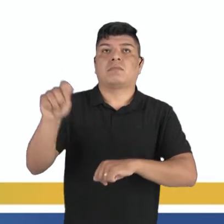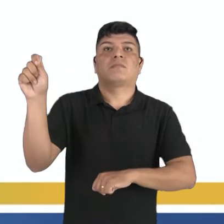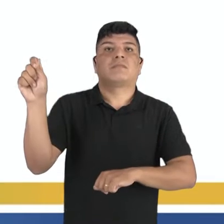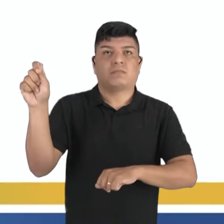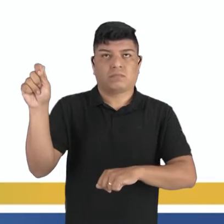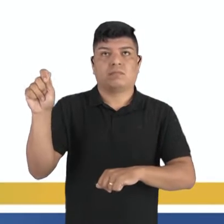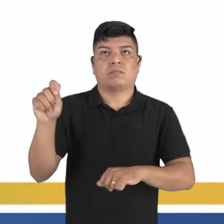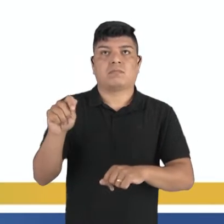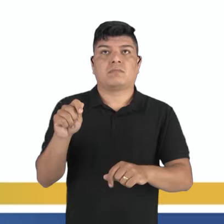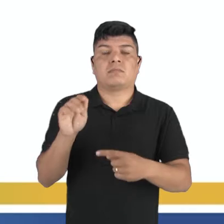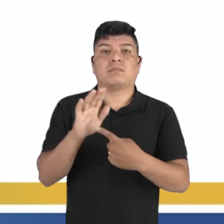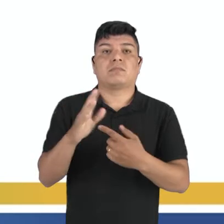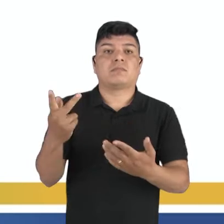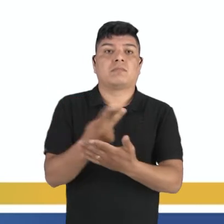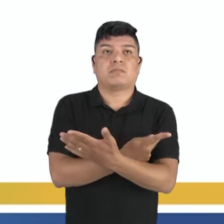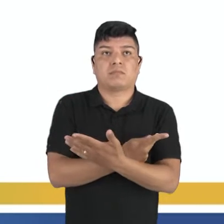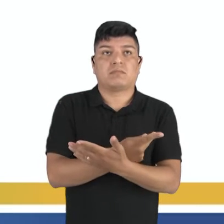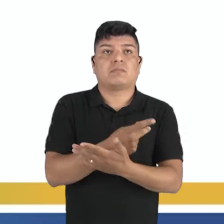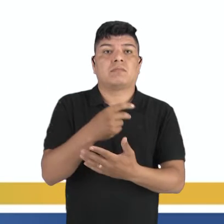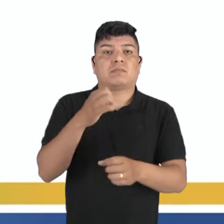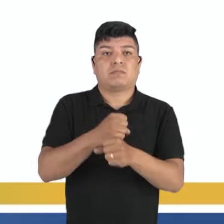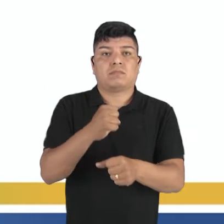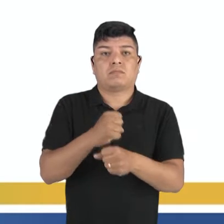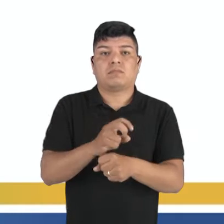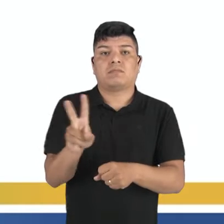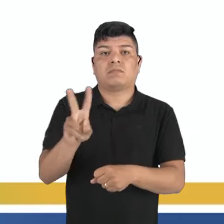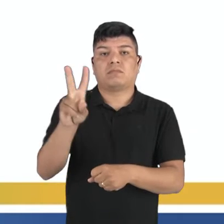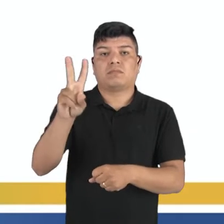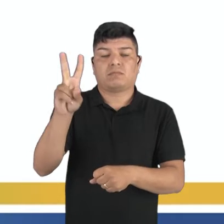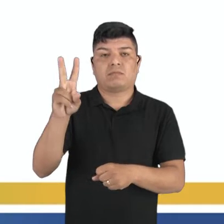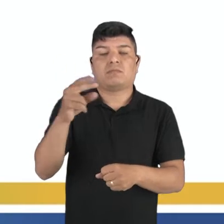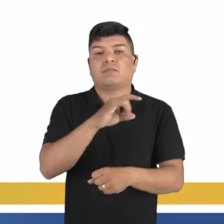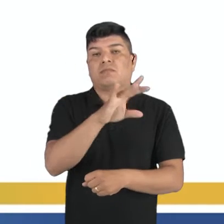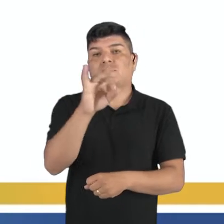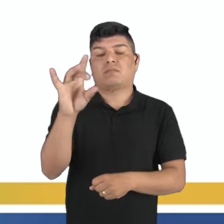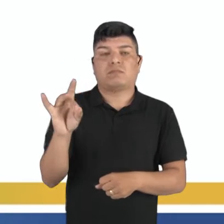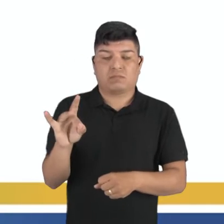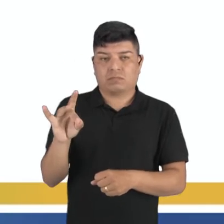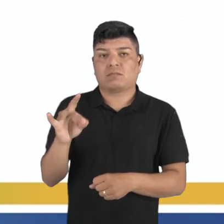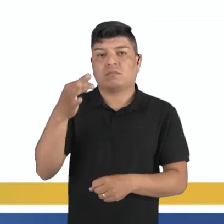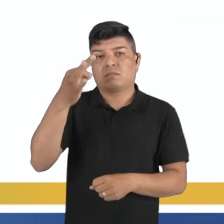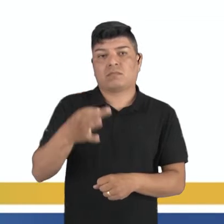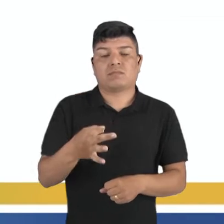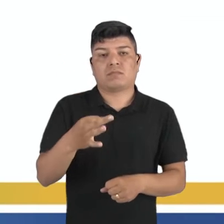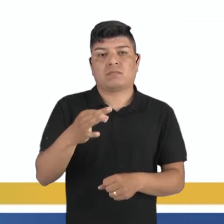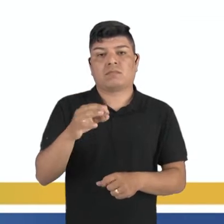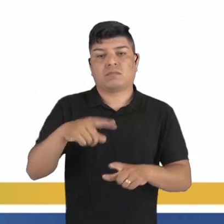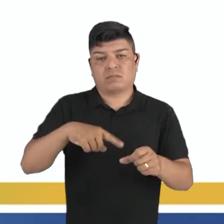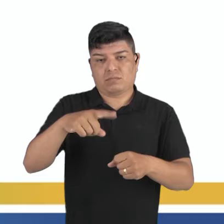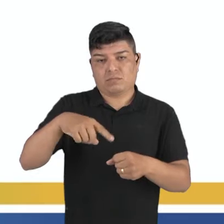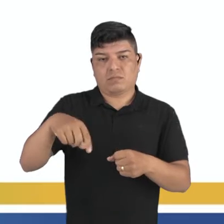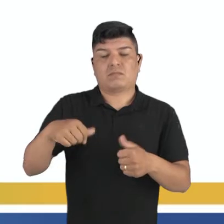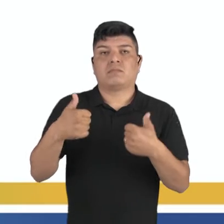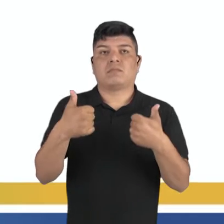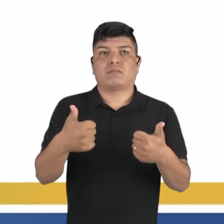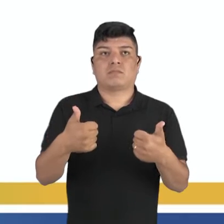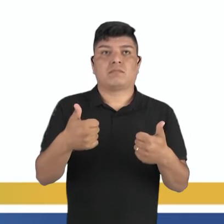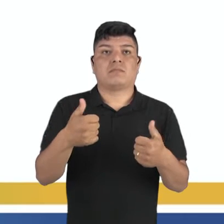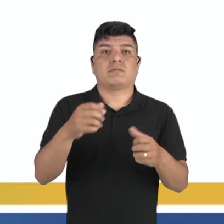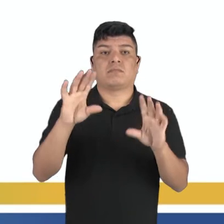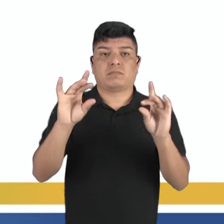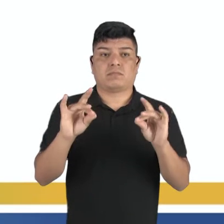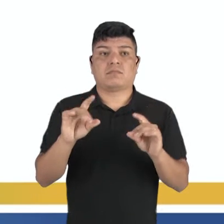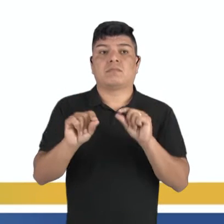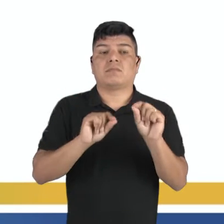aos casos notificados, vamos calcular o valor médio de cada caso confirmado por município, certo? Então, esses